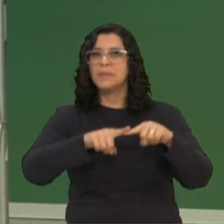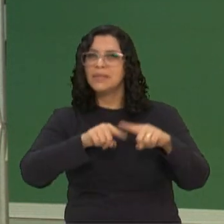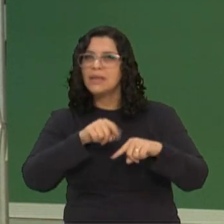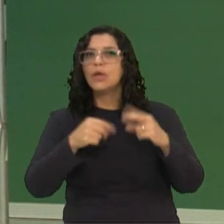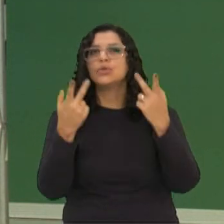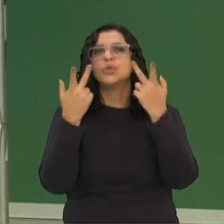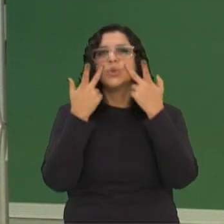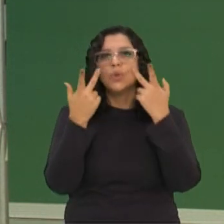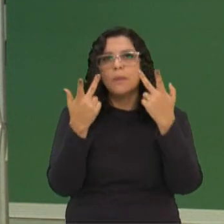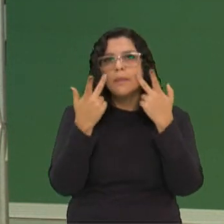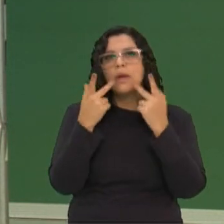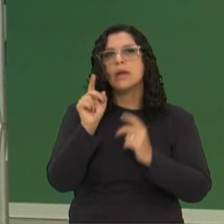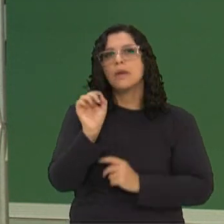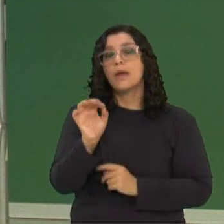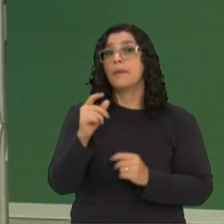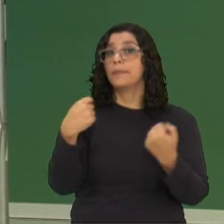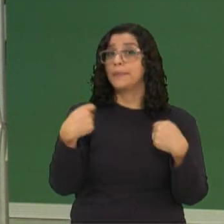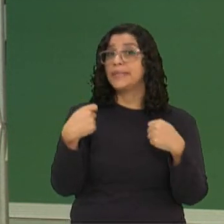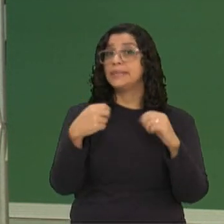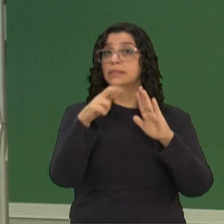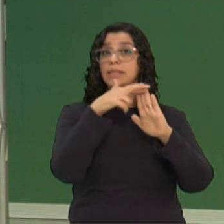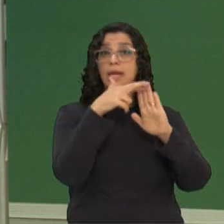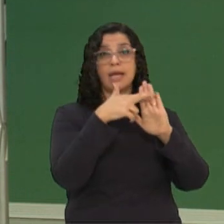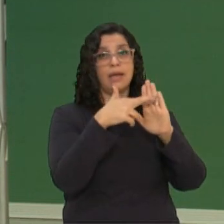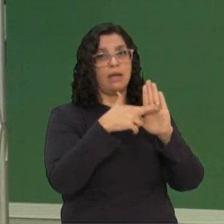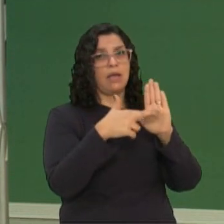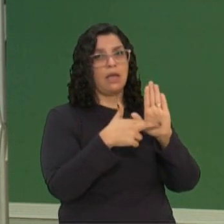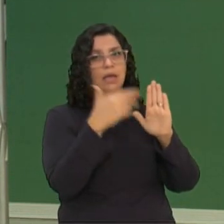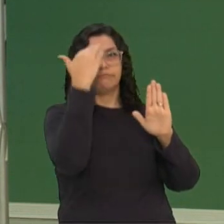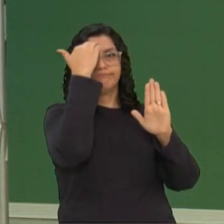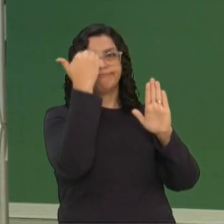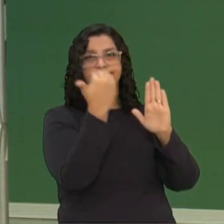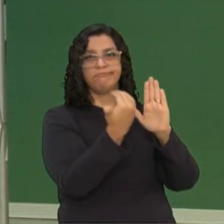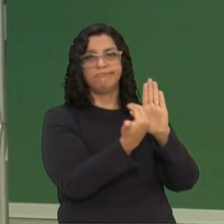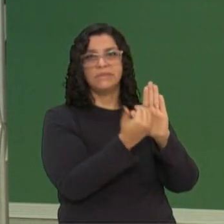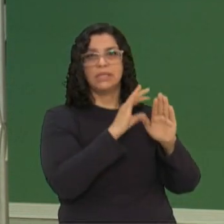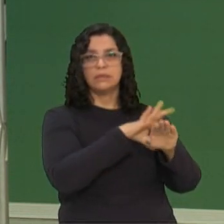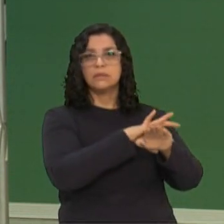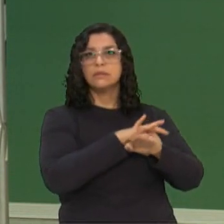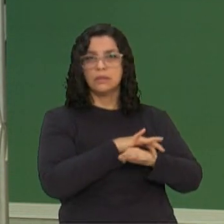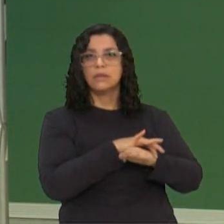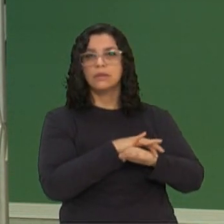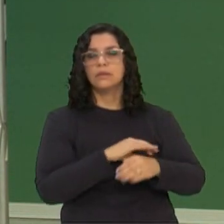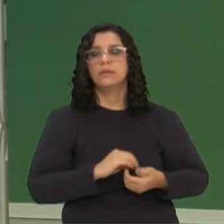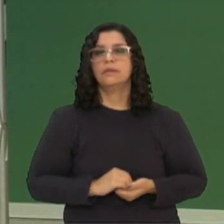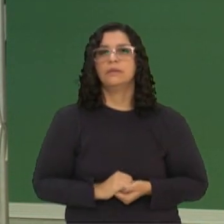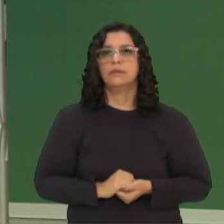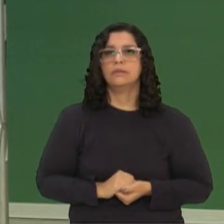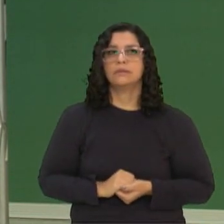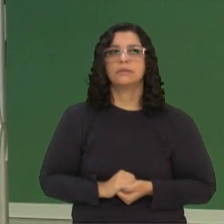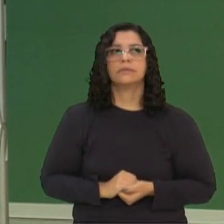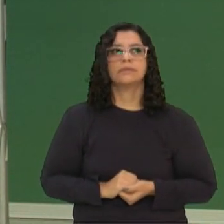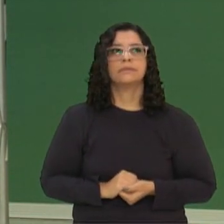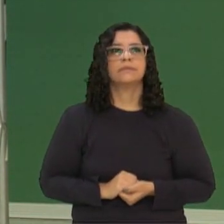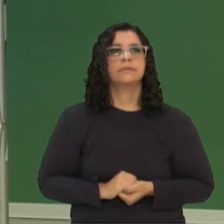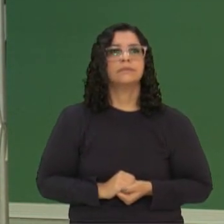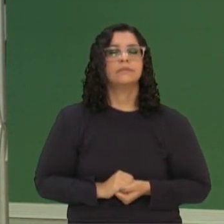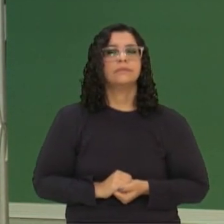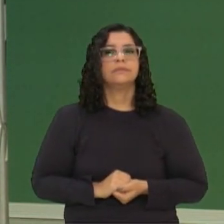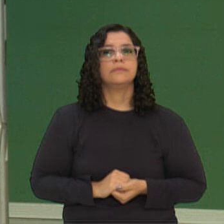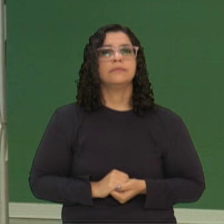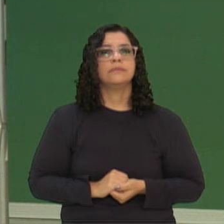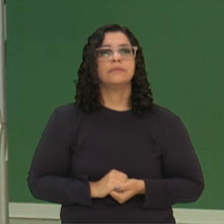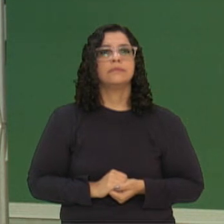normalmente, eles têm que obedecer essa segurança aí, né? Esse índice de segurança,